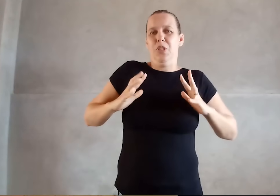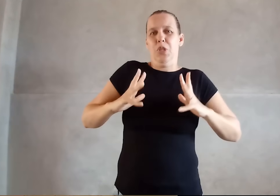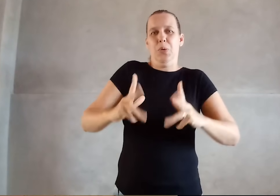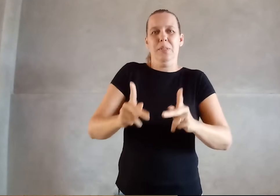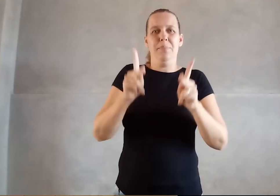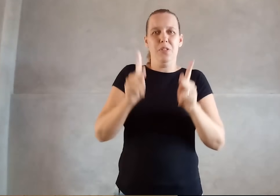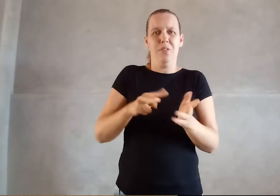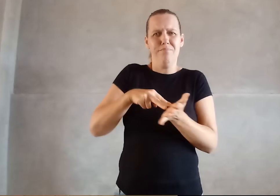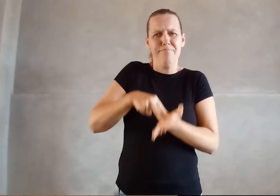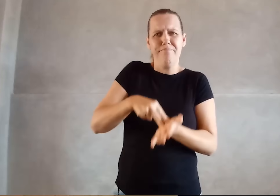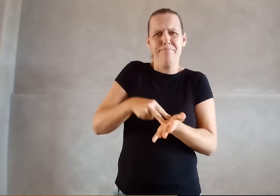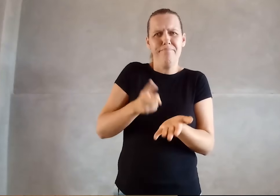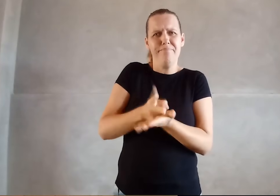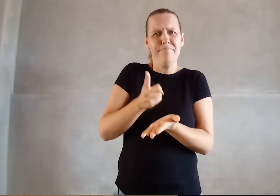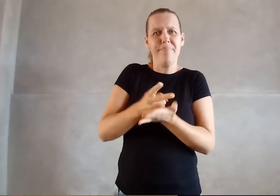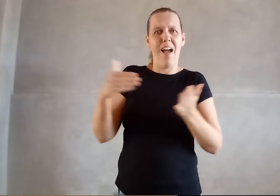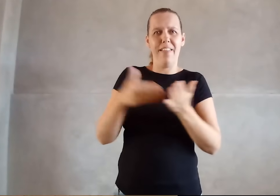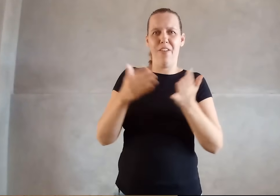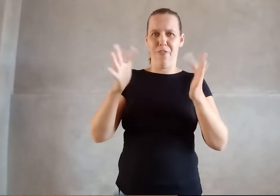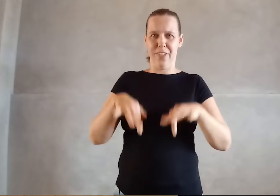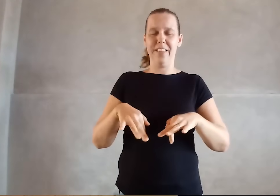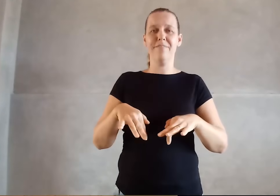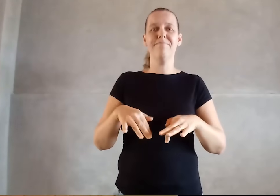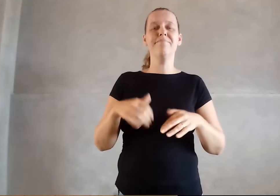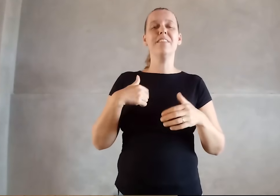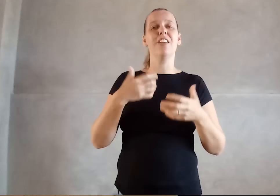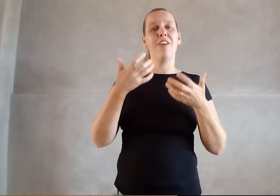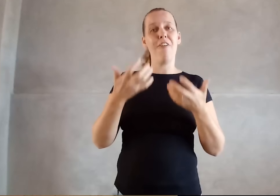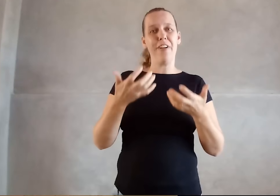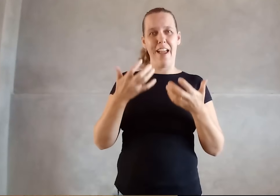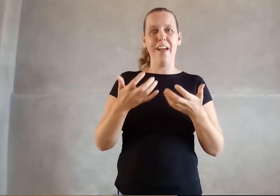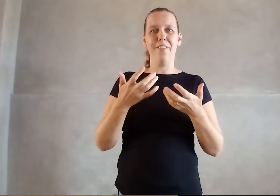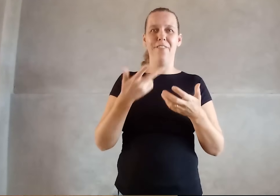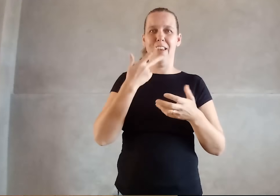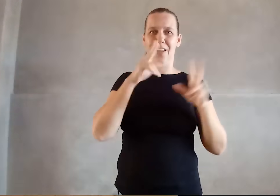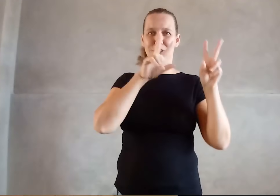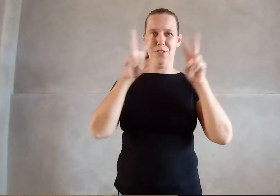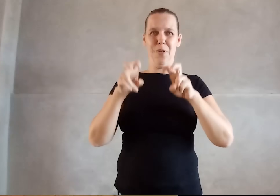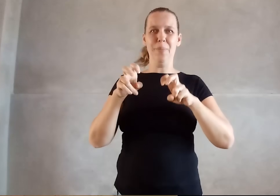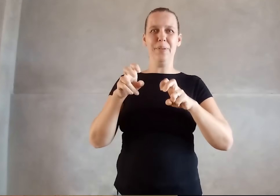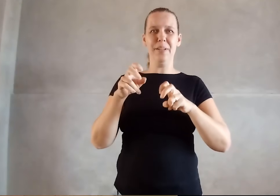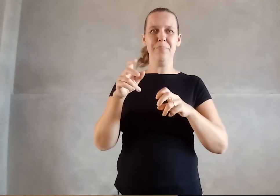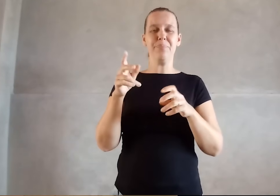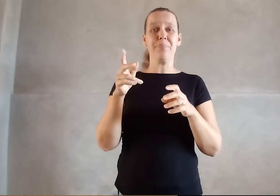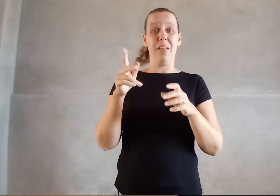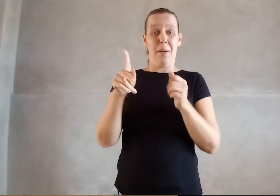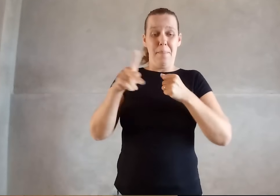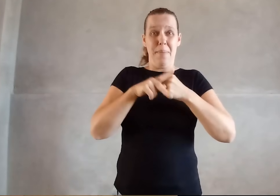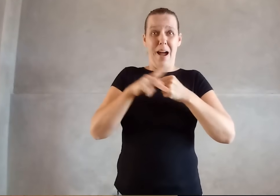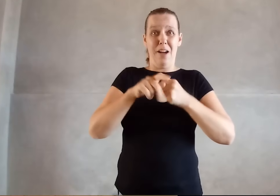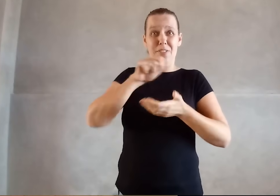atenção para isso. E Paulo, escrevendo lá na segunda carta aos Coríntios, no capítulo 4, ele diz assim: por